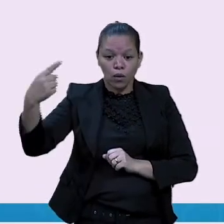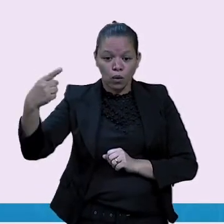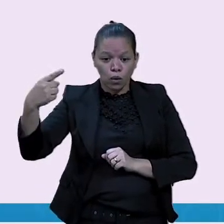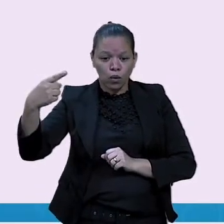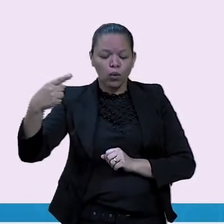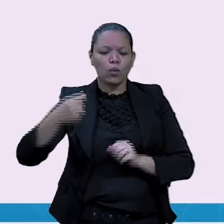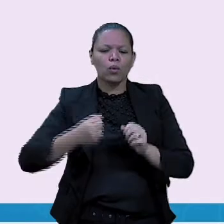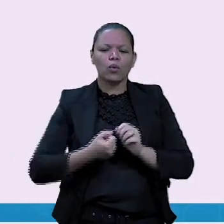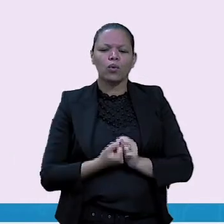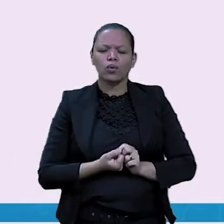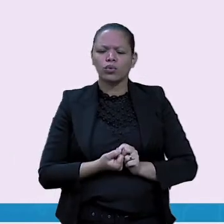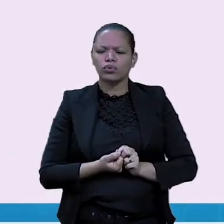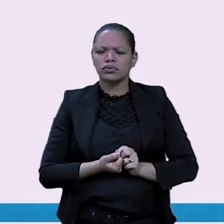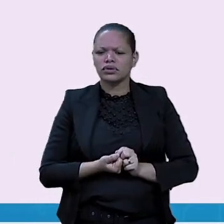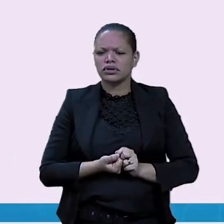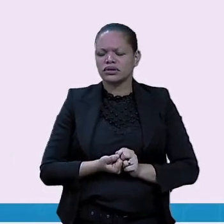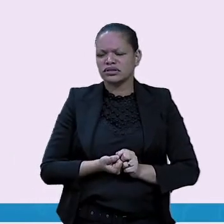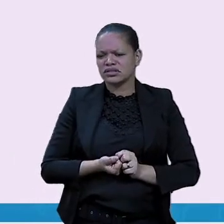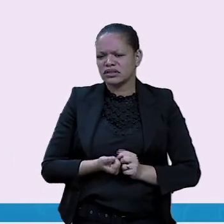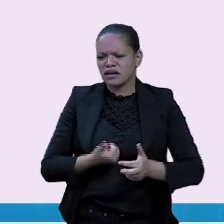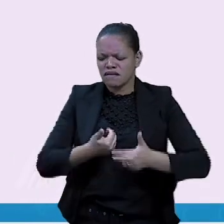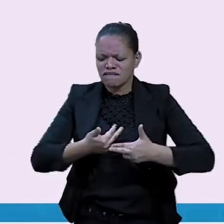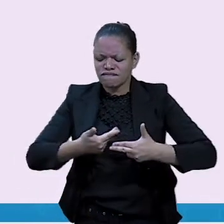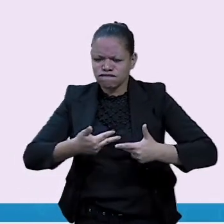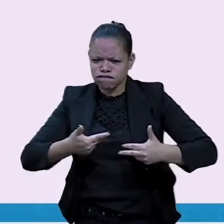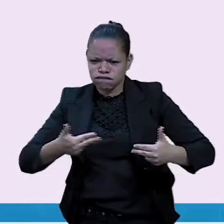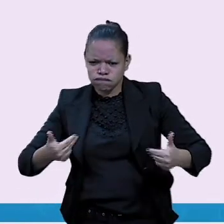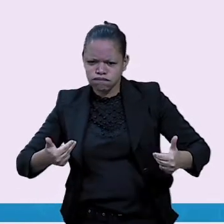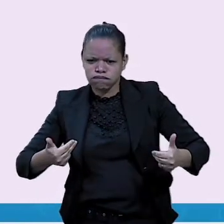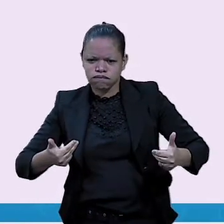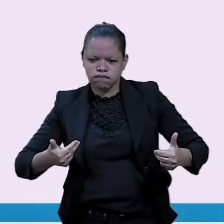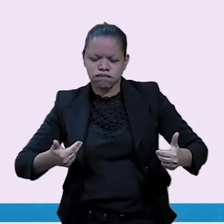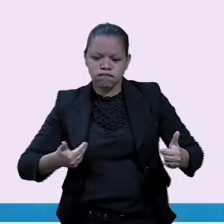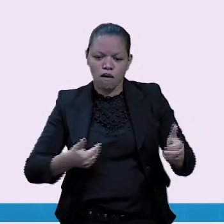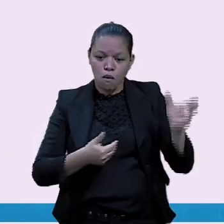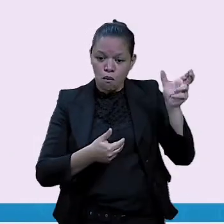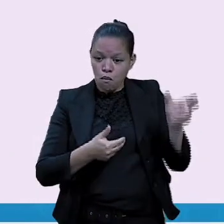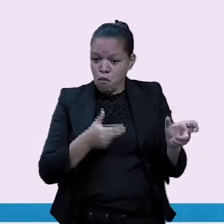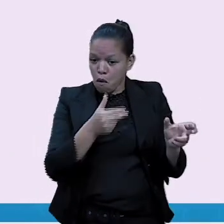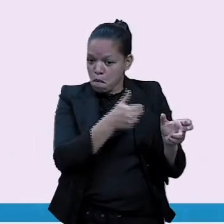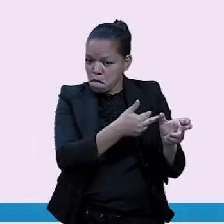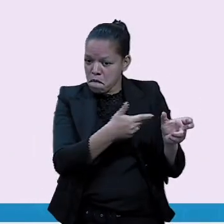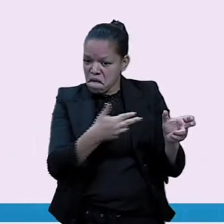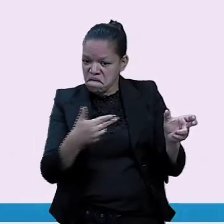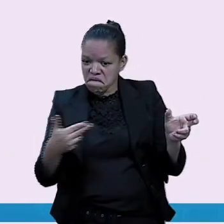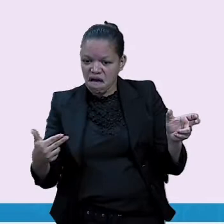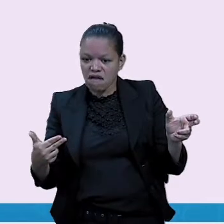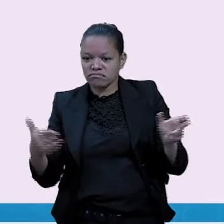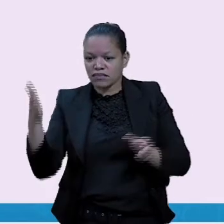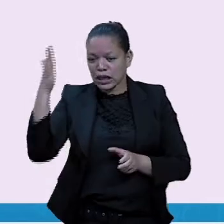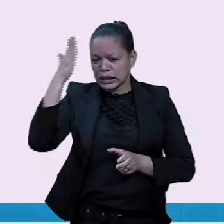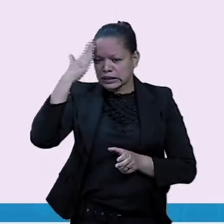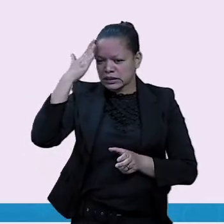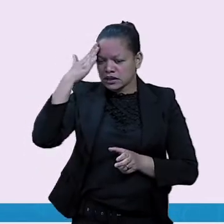a tirinha. Professora, qual recurso é esse? Essa palavrona grande aqui, ó,